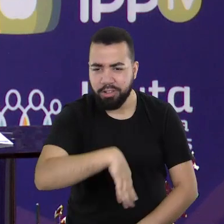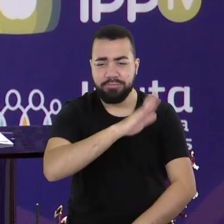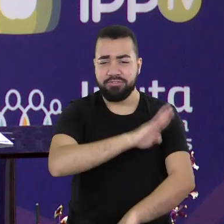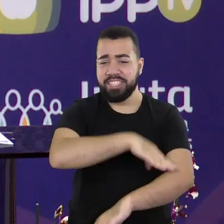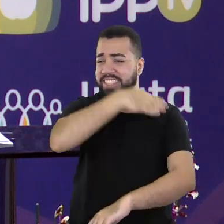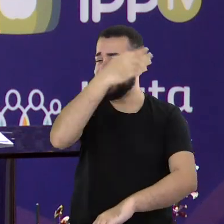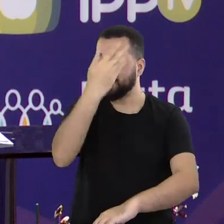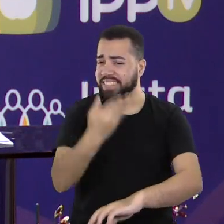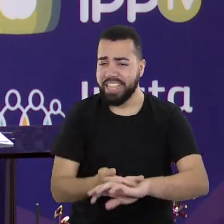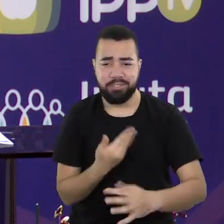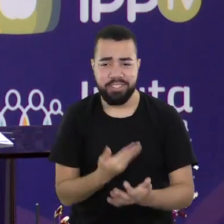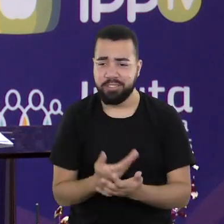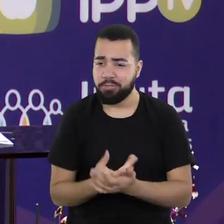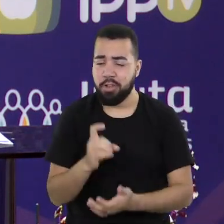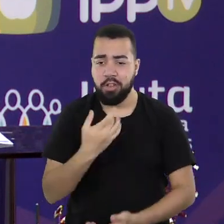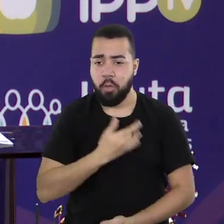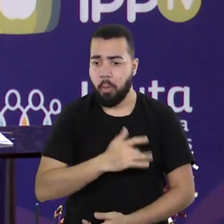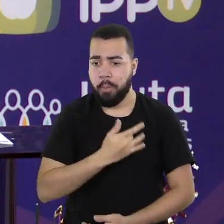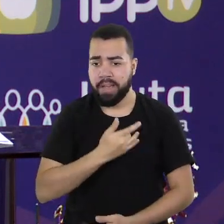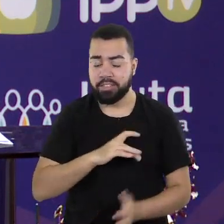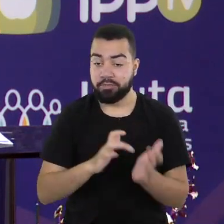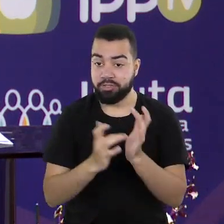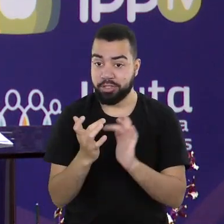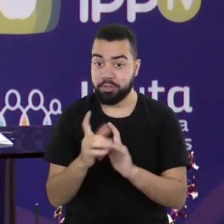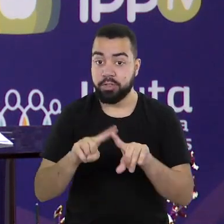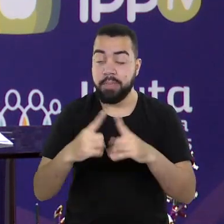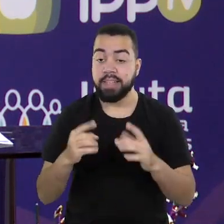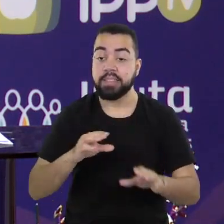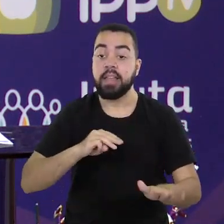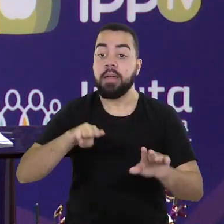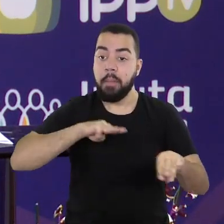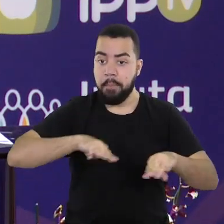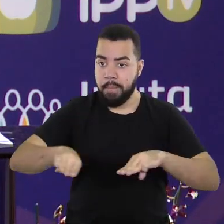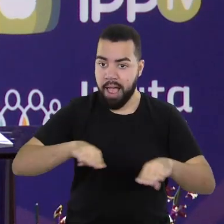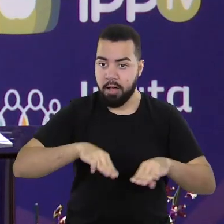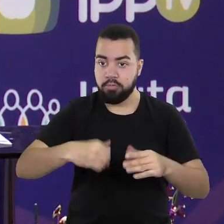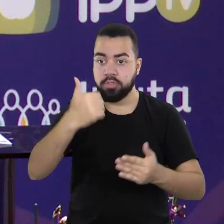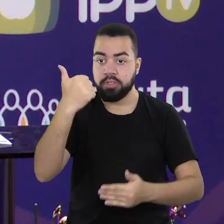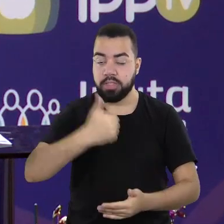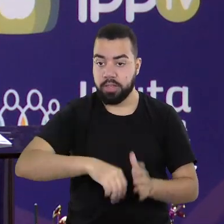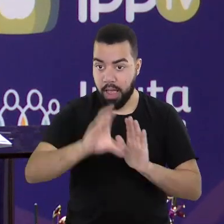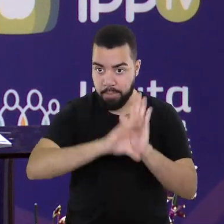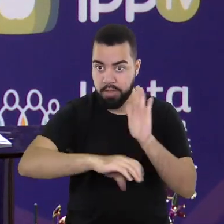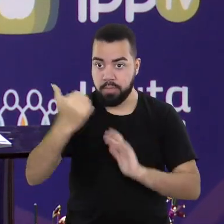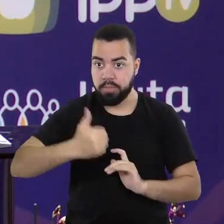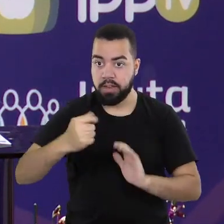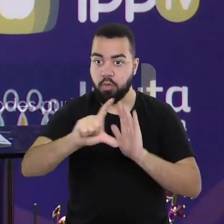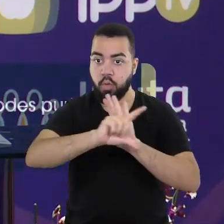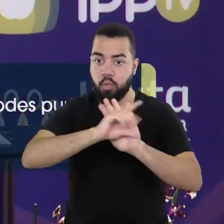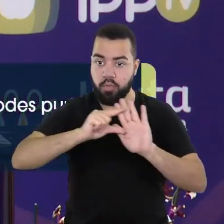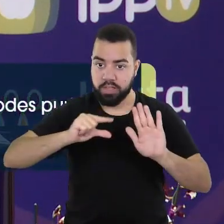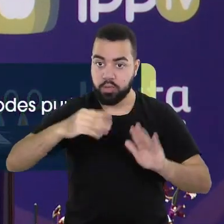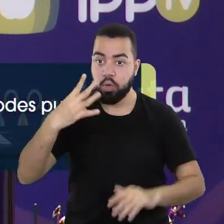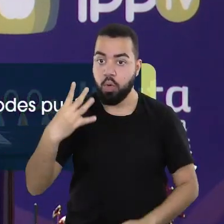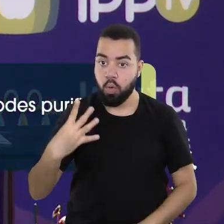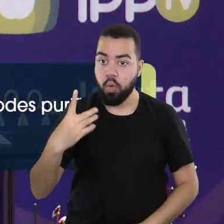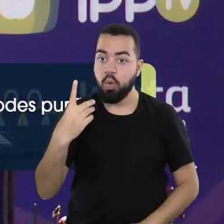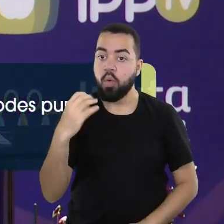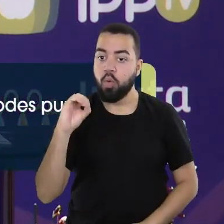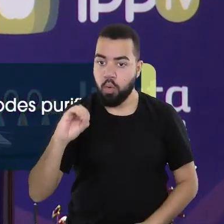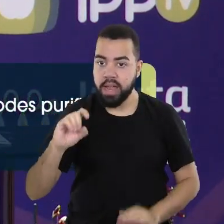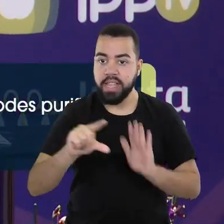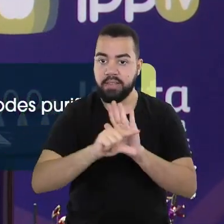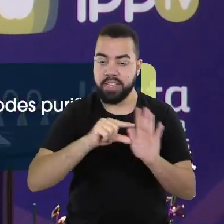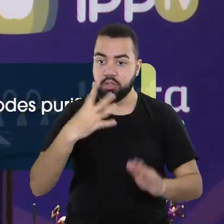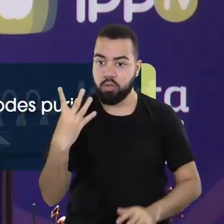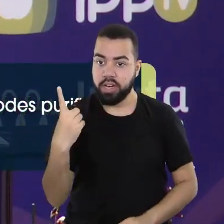mas eu queria que você lesse apenas o 40 e o 41, diz assim, 40 e 41, o que que diz aí Lucas, ou Marcos 1,